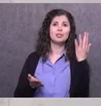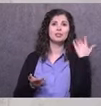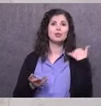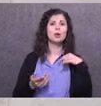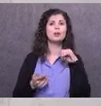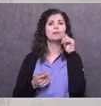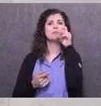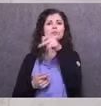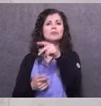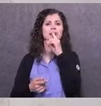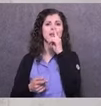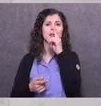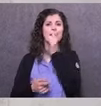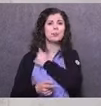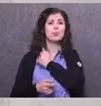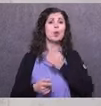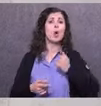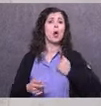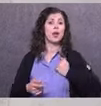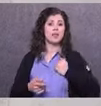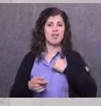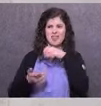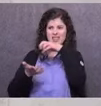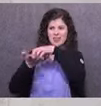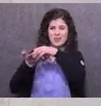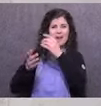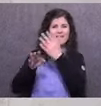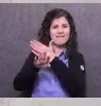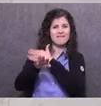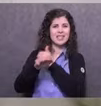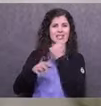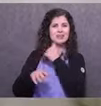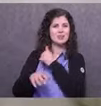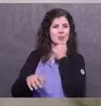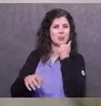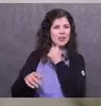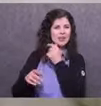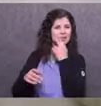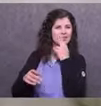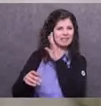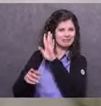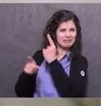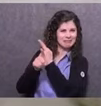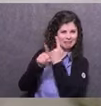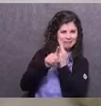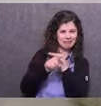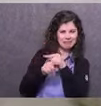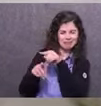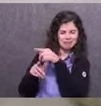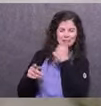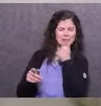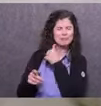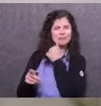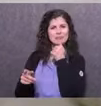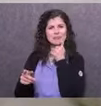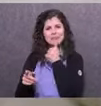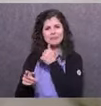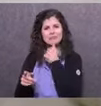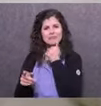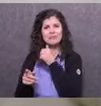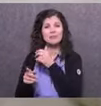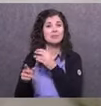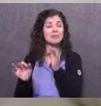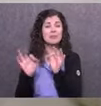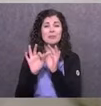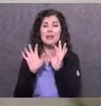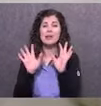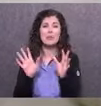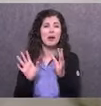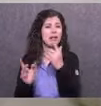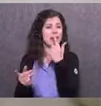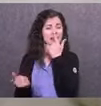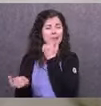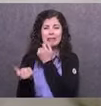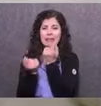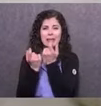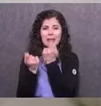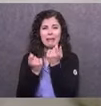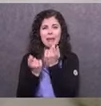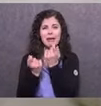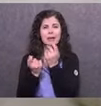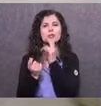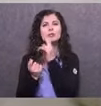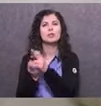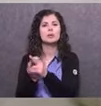Auschwitz, na Polónia, em 2006, e respondeu uma interrogação semelhante. Por